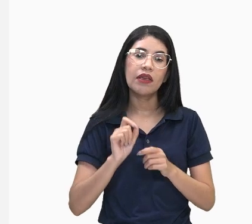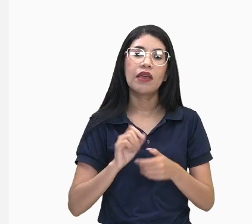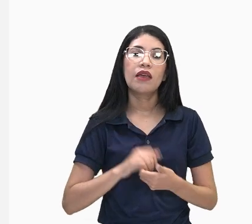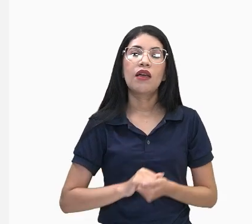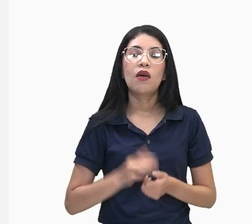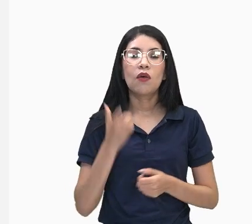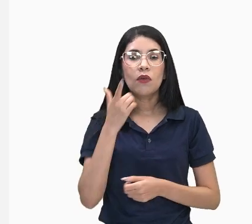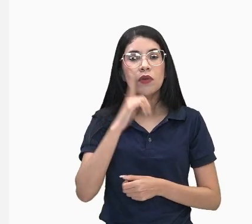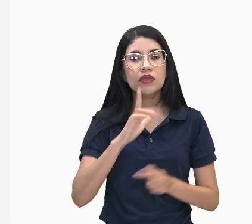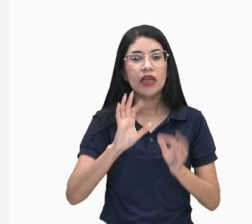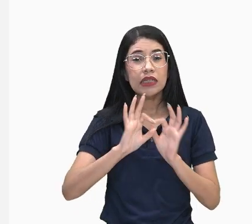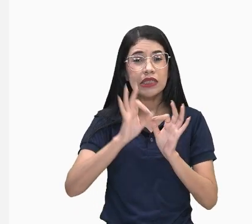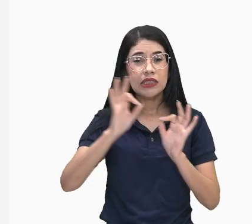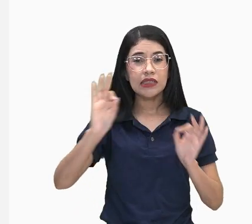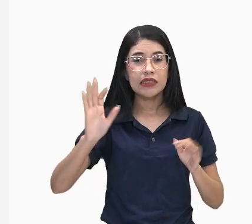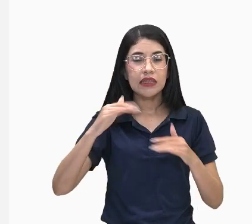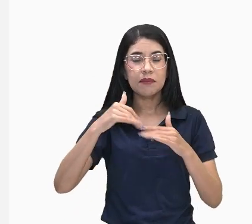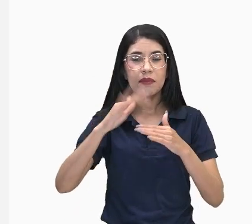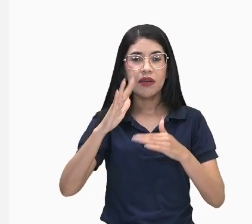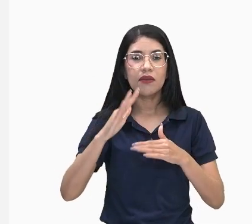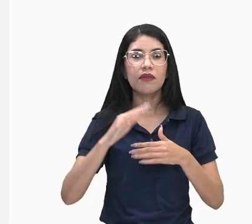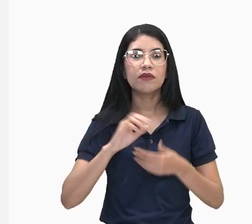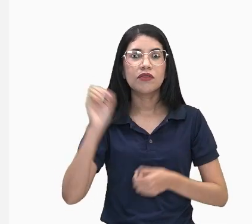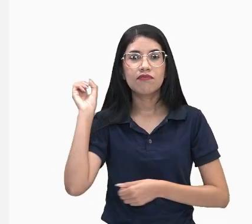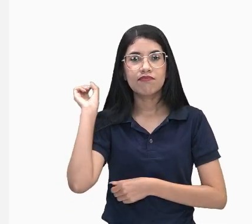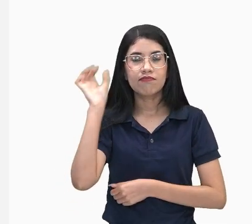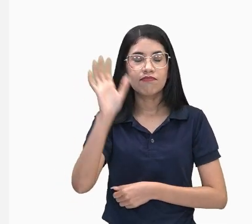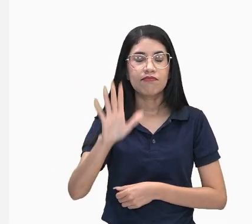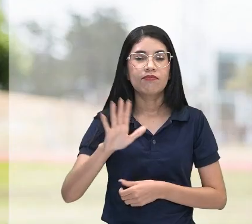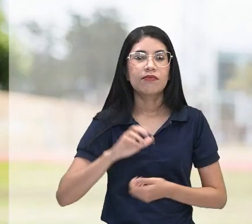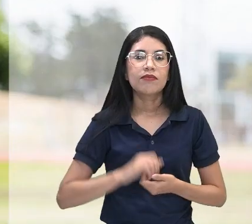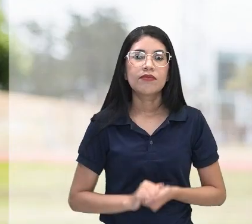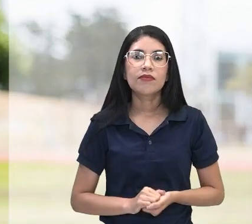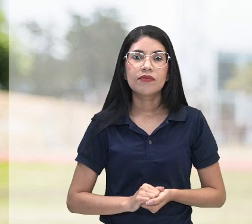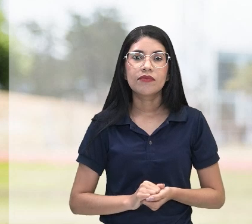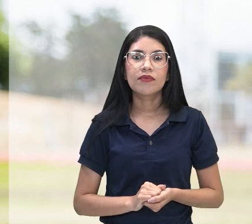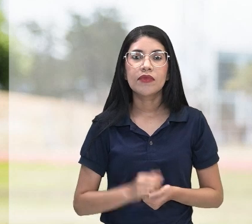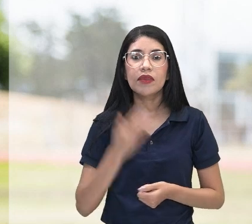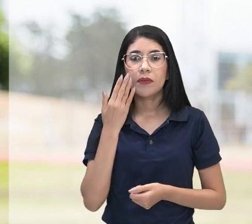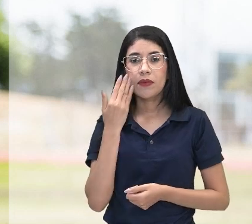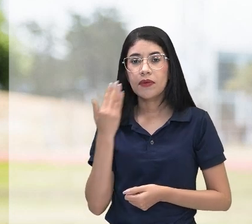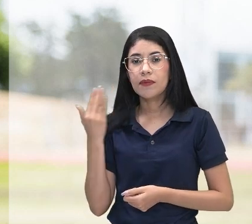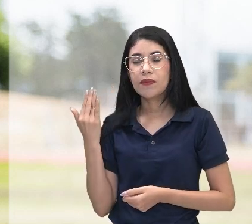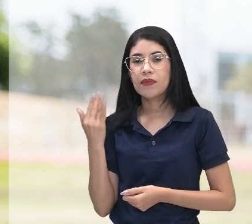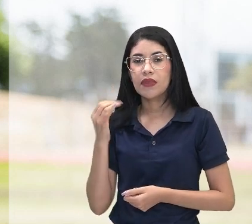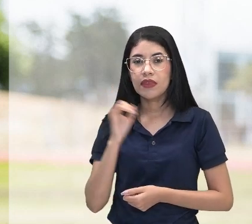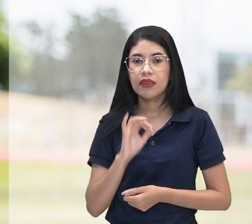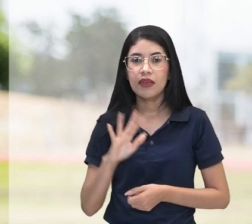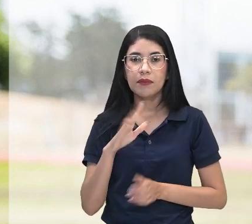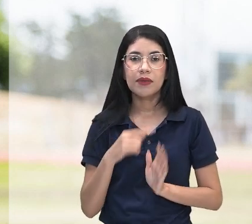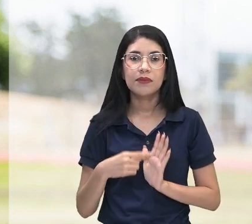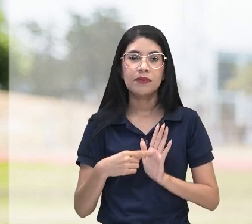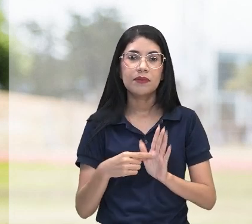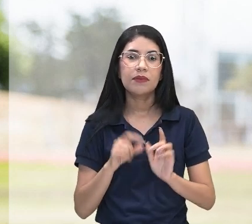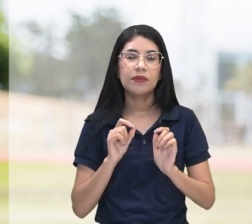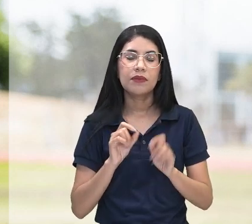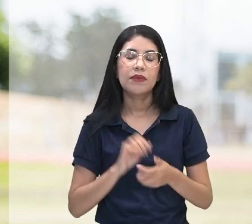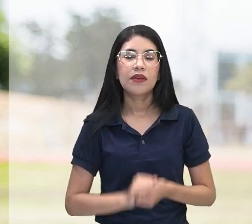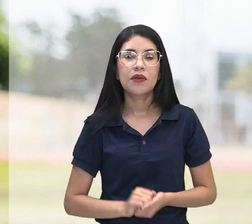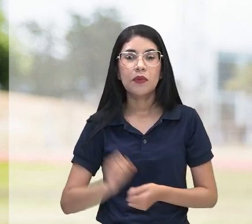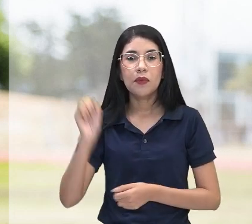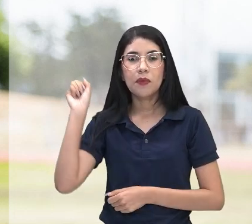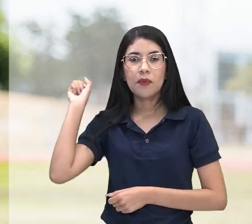distância alcançada do arremesso. Perfeito? E aí, conheçam na imagem o arremesso